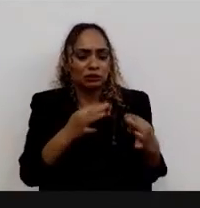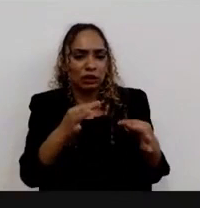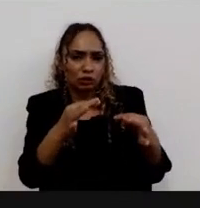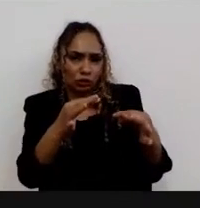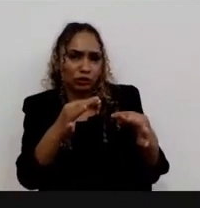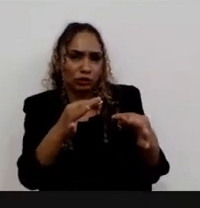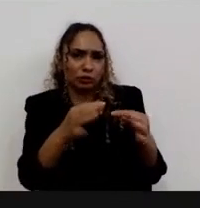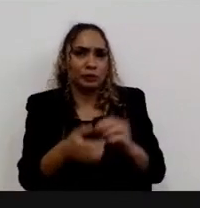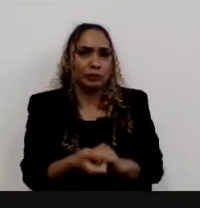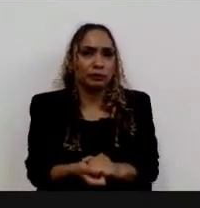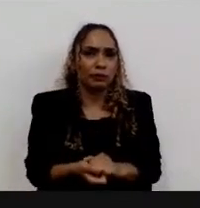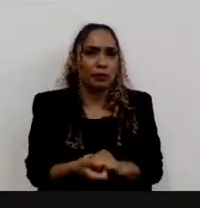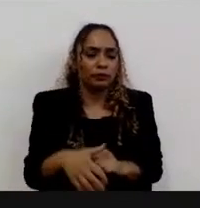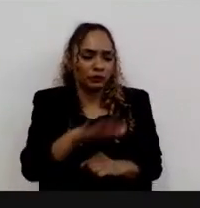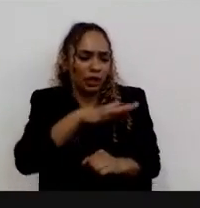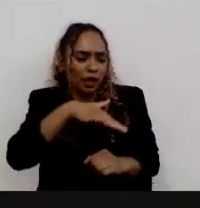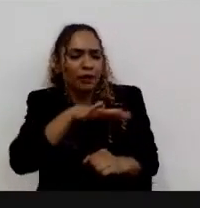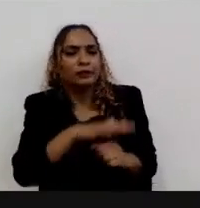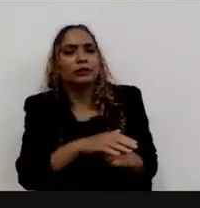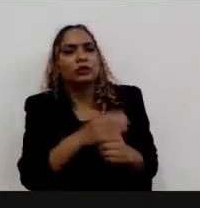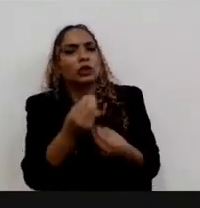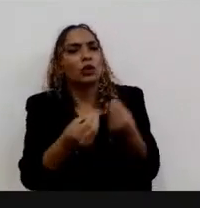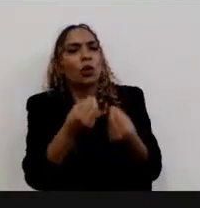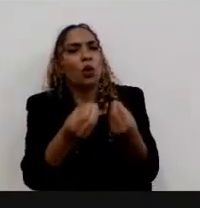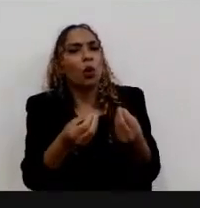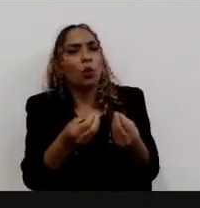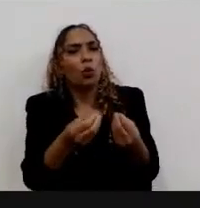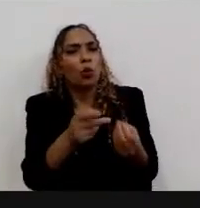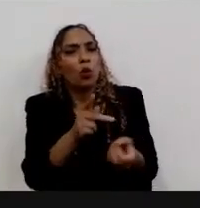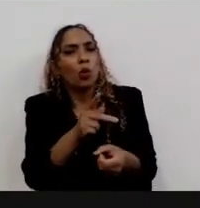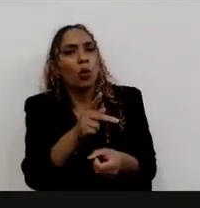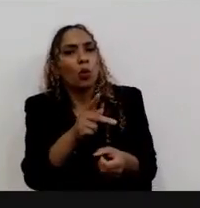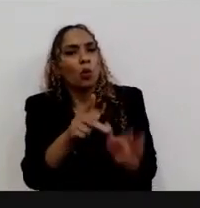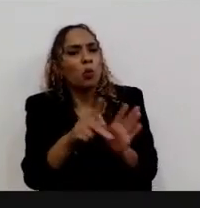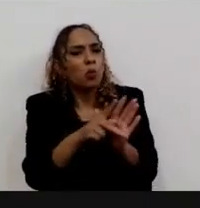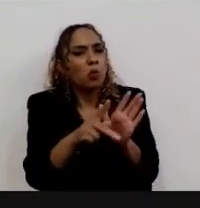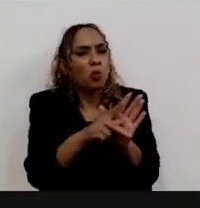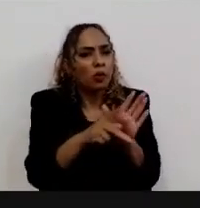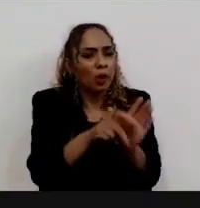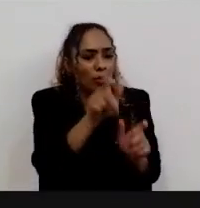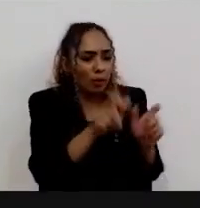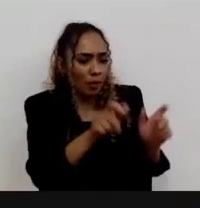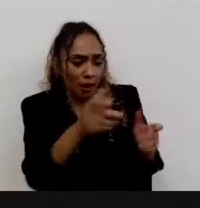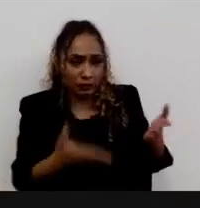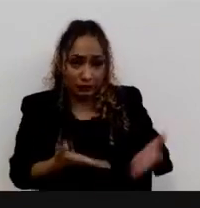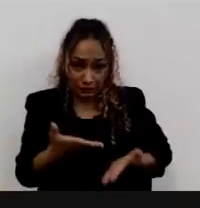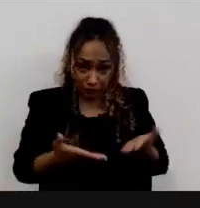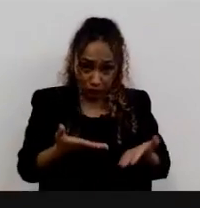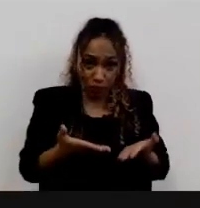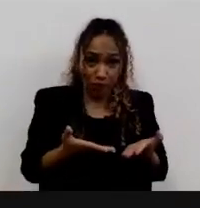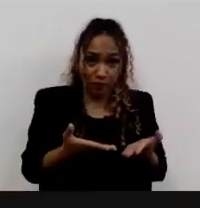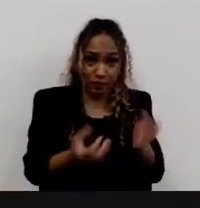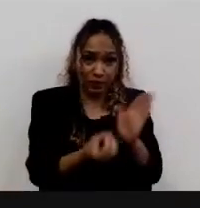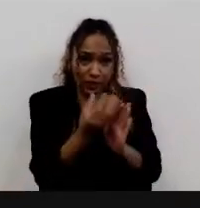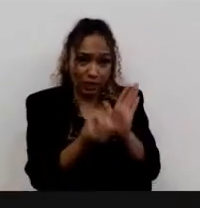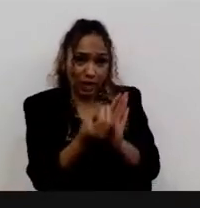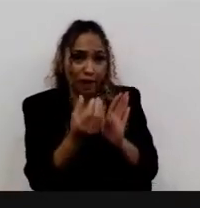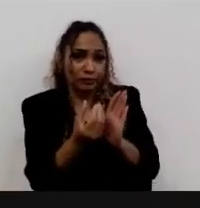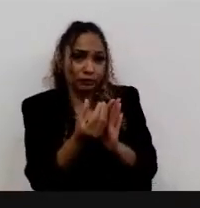órgão, tá bom? De forma que os próprios servidores sejam capazes de criar soluções de automação